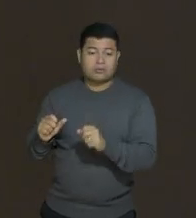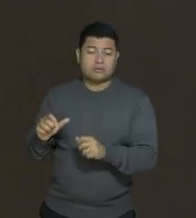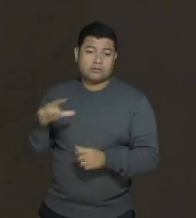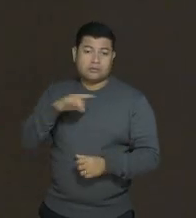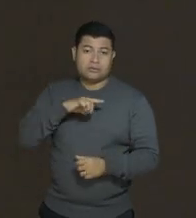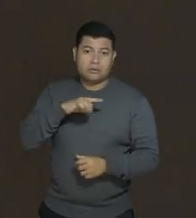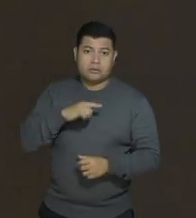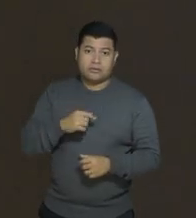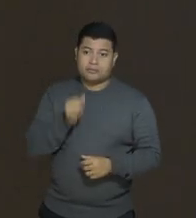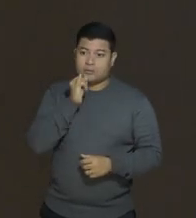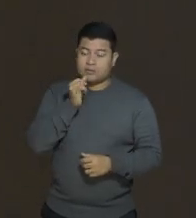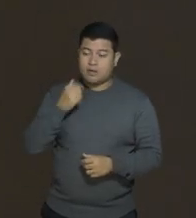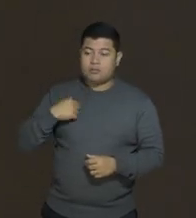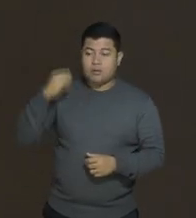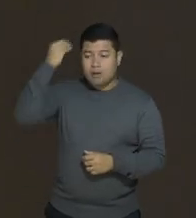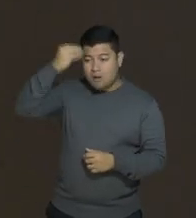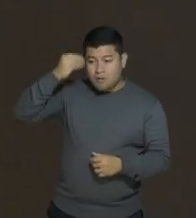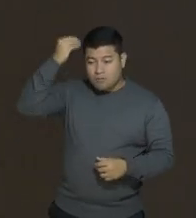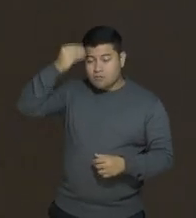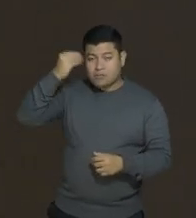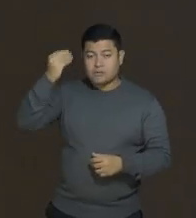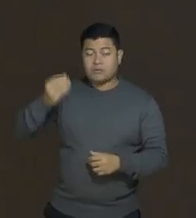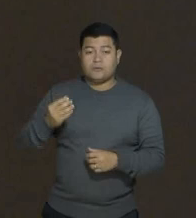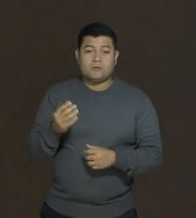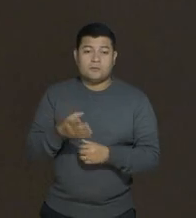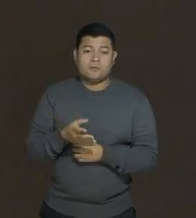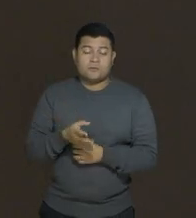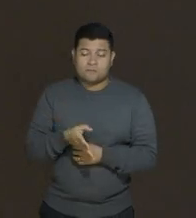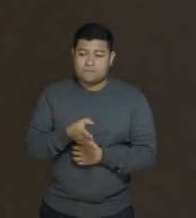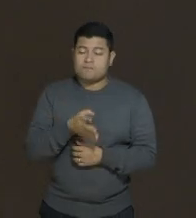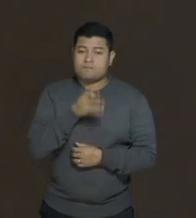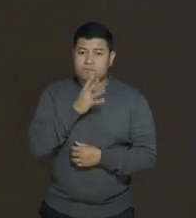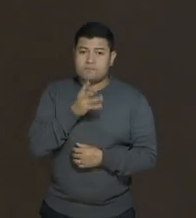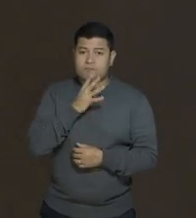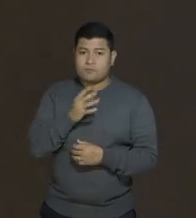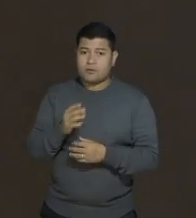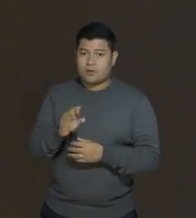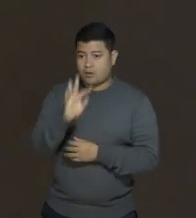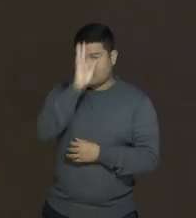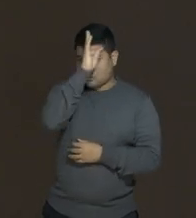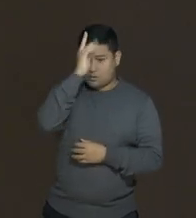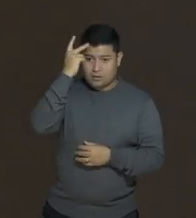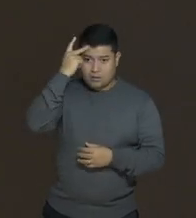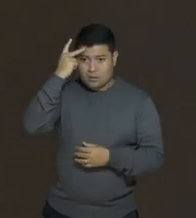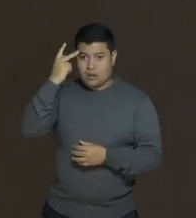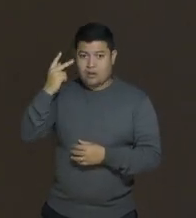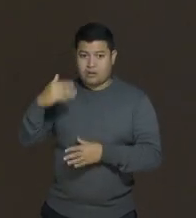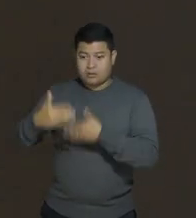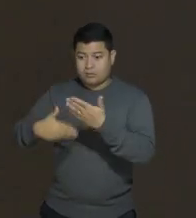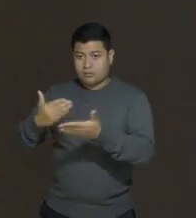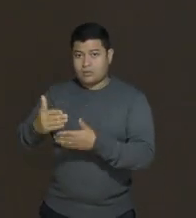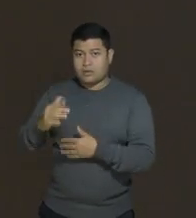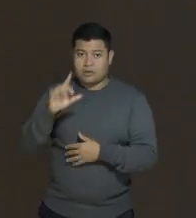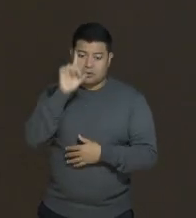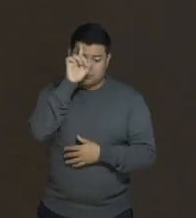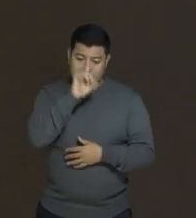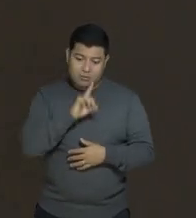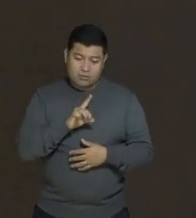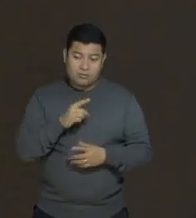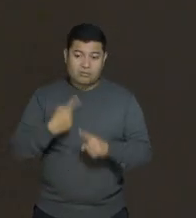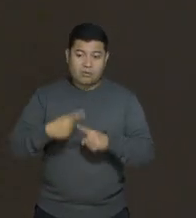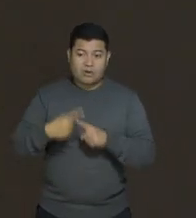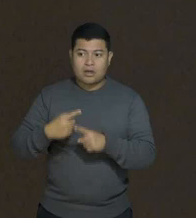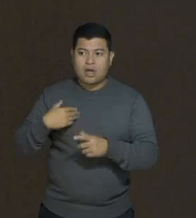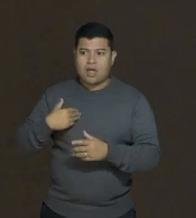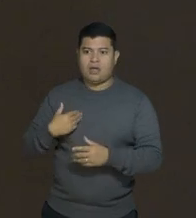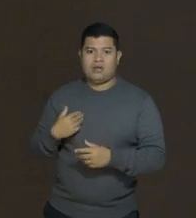minha experiência, no passar do tempo, o TDAH fazer um quadro depressivo, principalmente as mulheres, porque elas não dão conta da vida delas, elas vão fazendo um